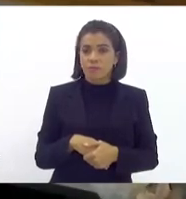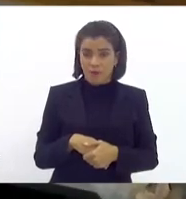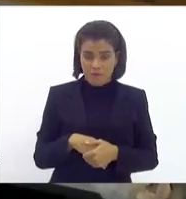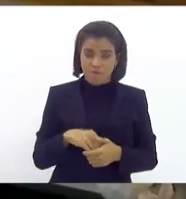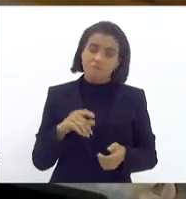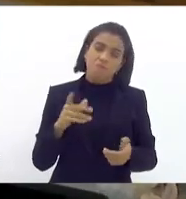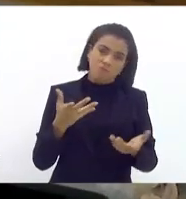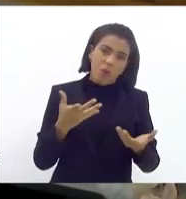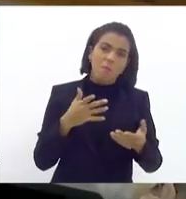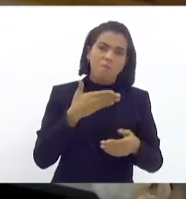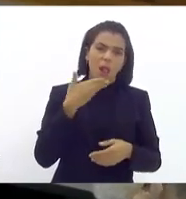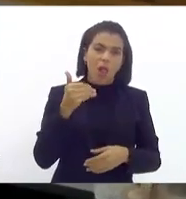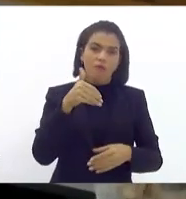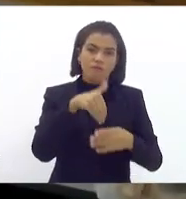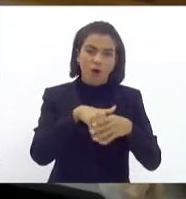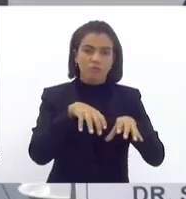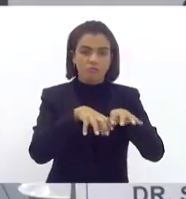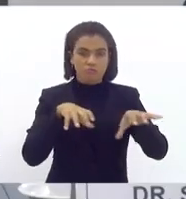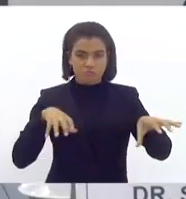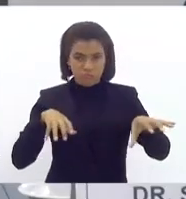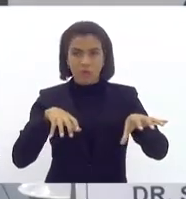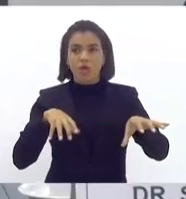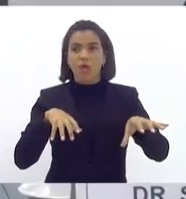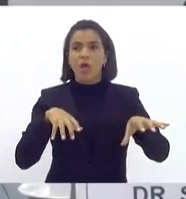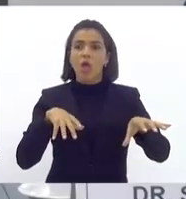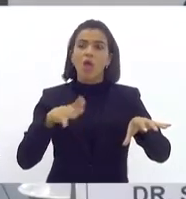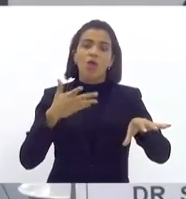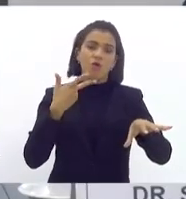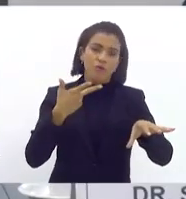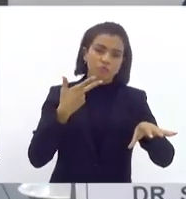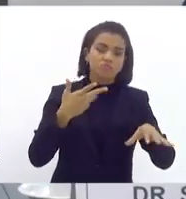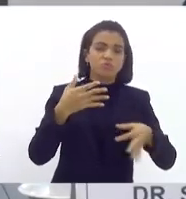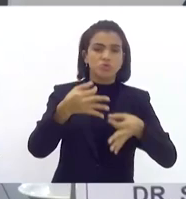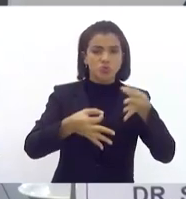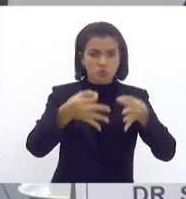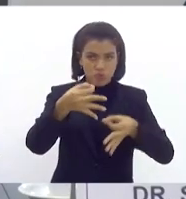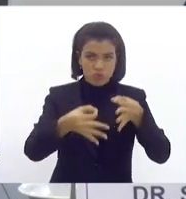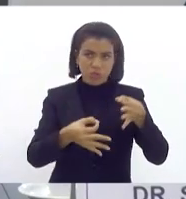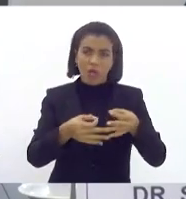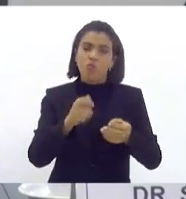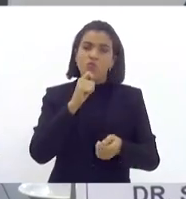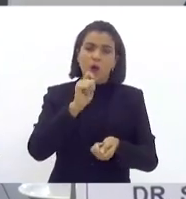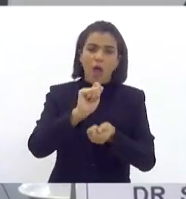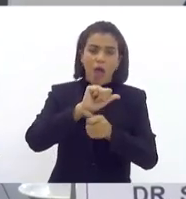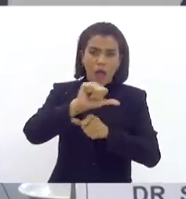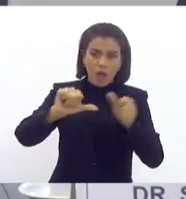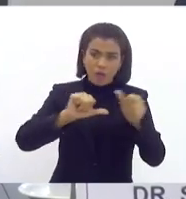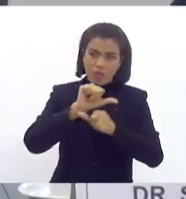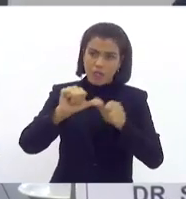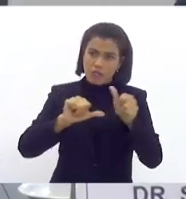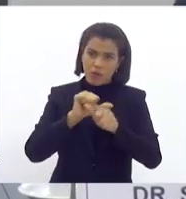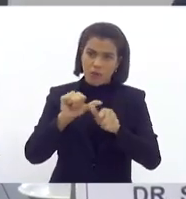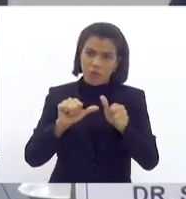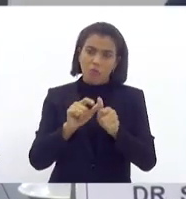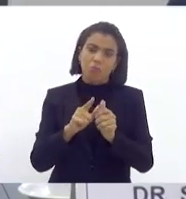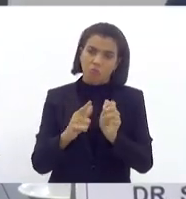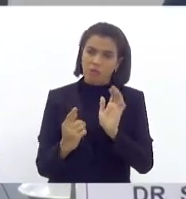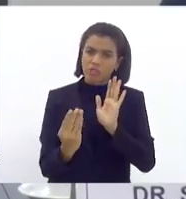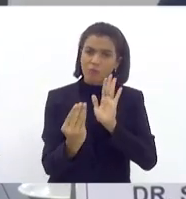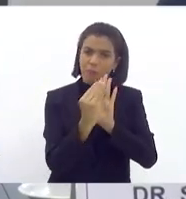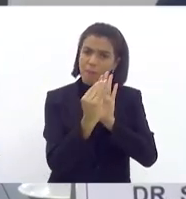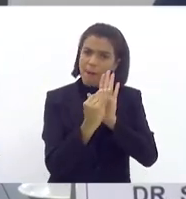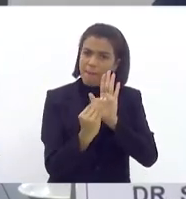voto separado, eu mantenho pela juridicidade sem alteração, eventualmente a gente deve ganhar, porque eu vejo maioria para isso, mas está registrado